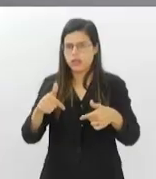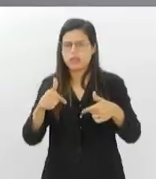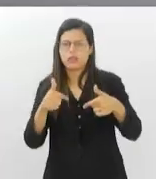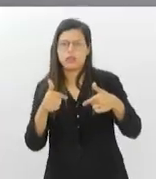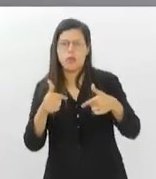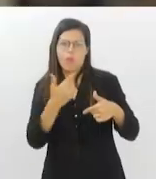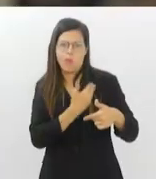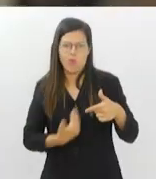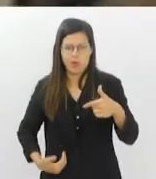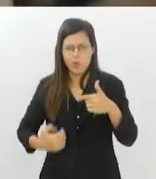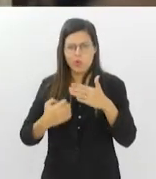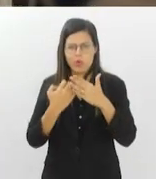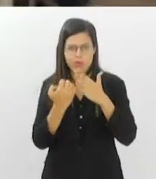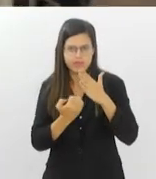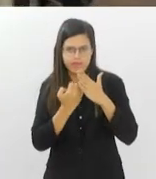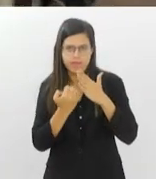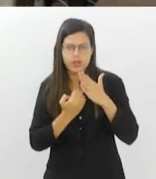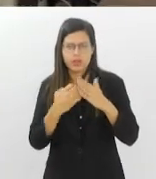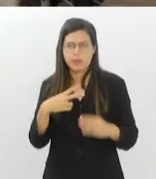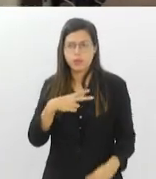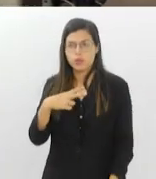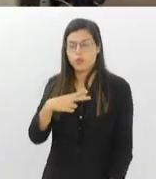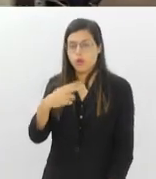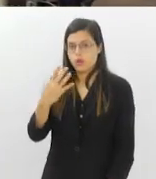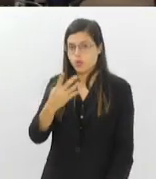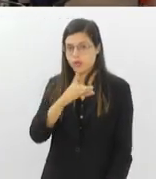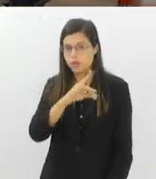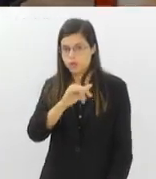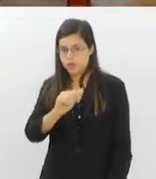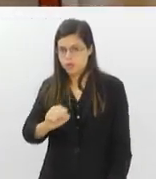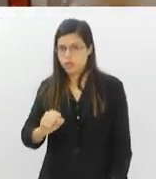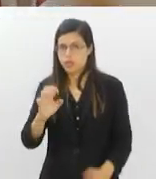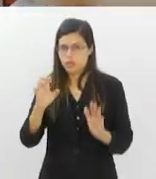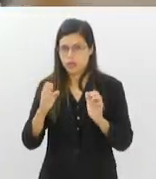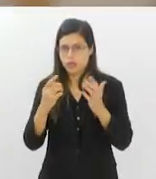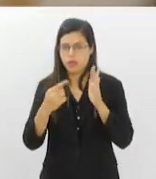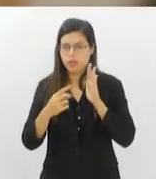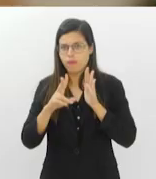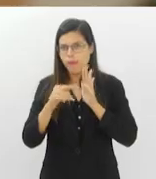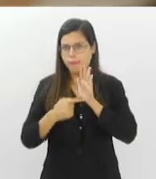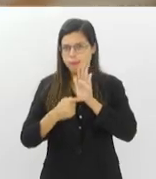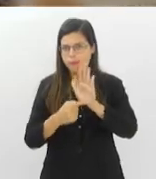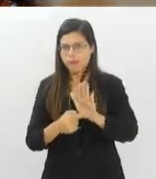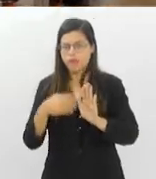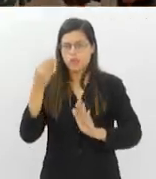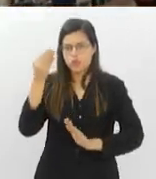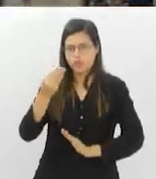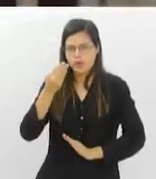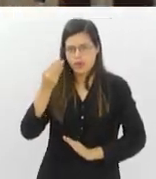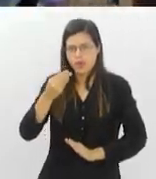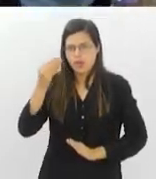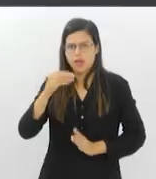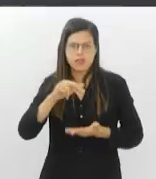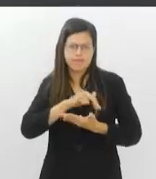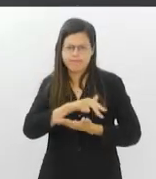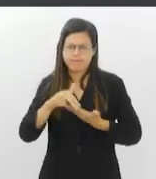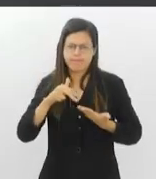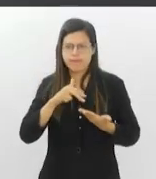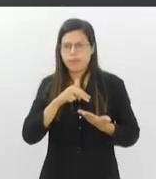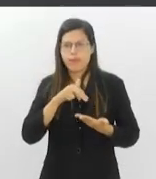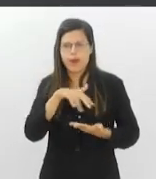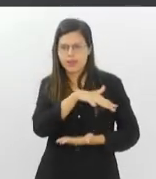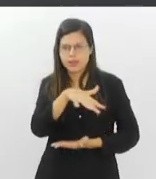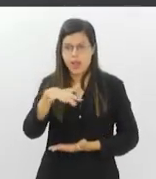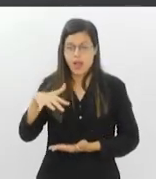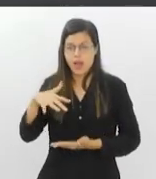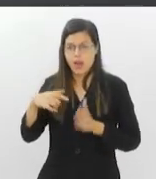e privado. Durante os 4 dias de evento, a Expo Rio Turismo vai apresentar experiências focadas nos diversos segmentos que serão